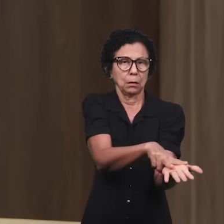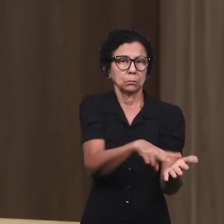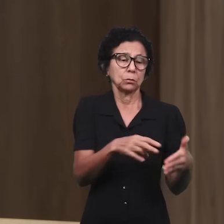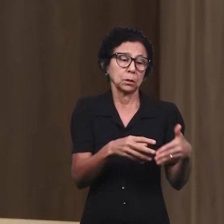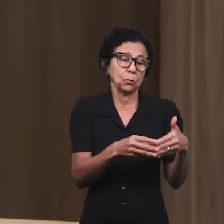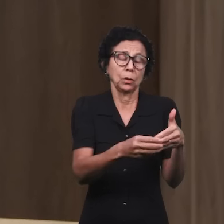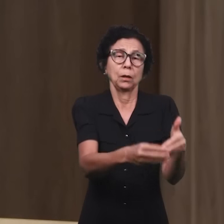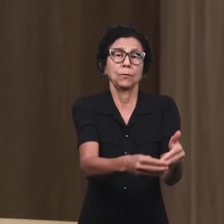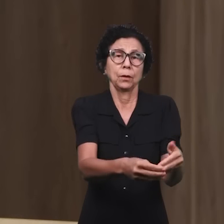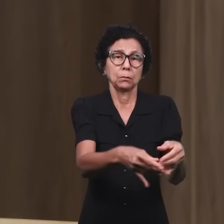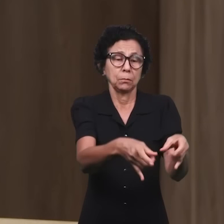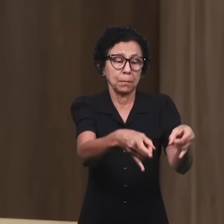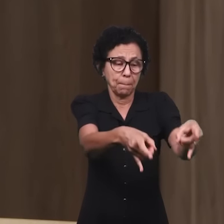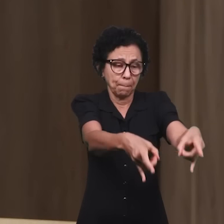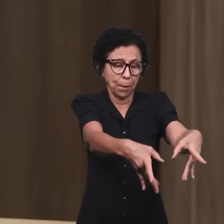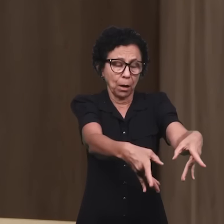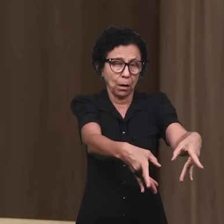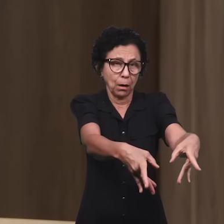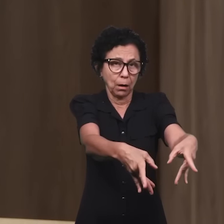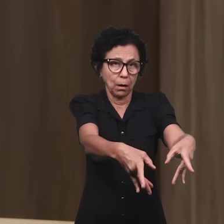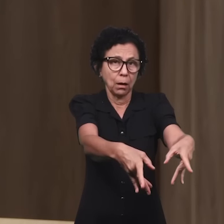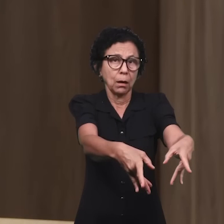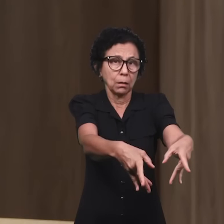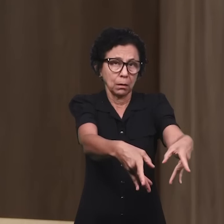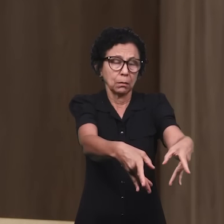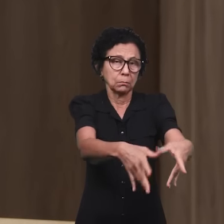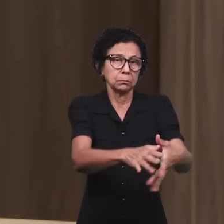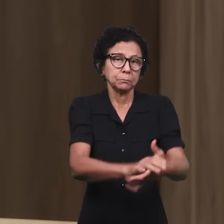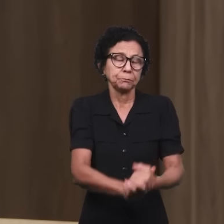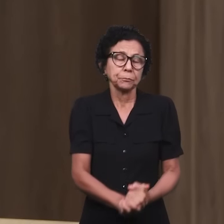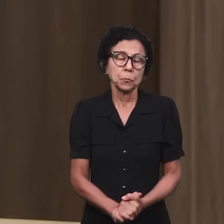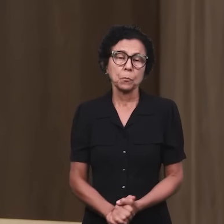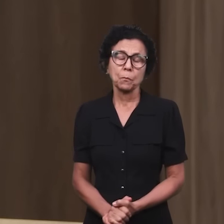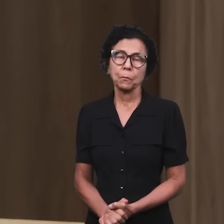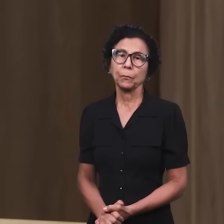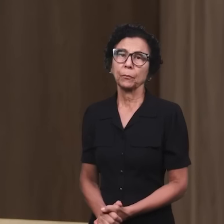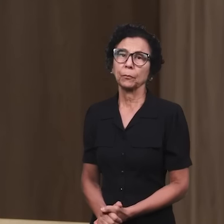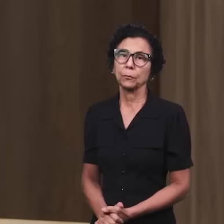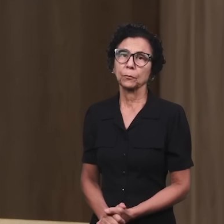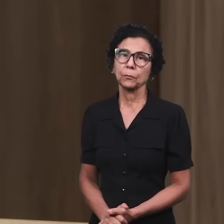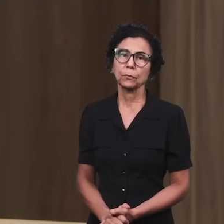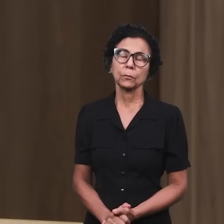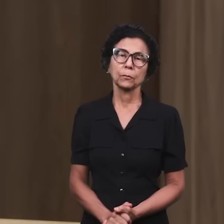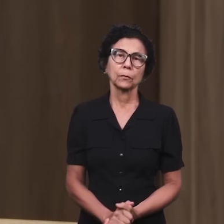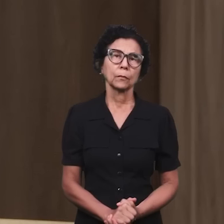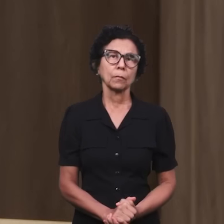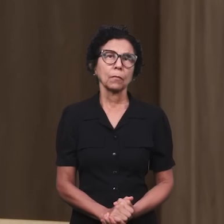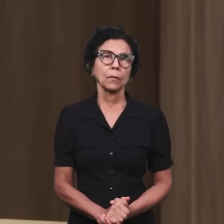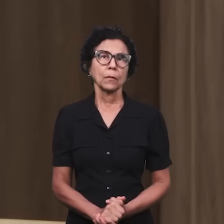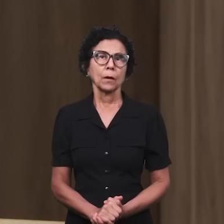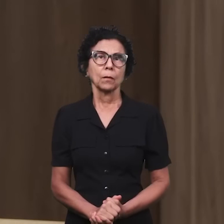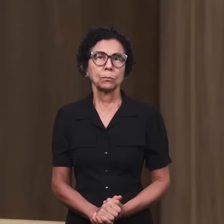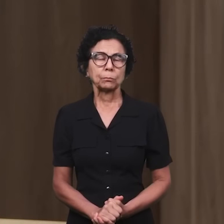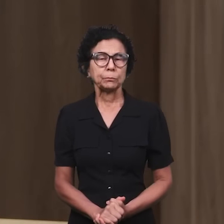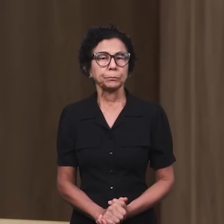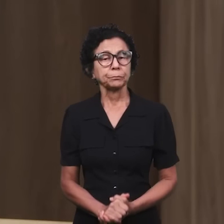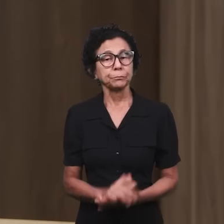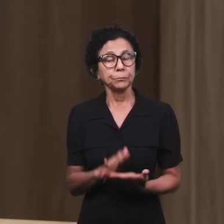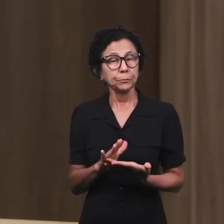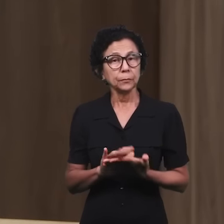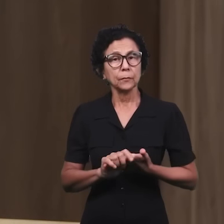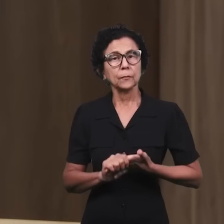cova. Então aqui, o pai é capaz de identificar este momento, que o filho está